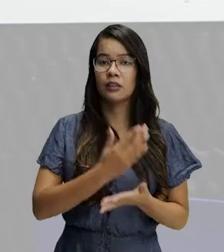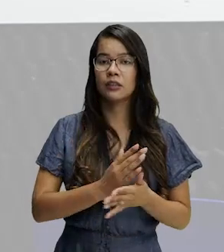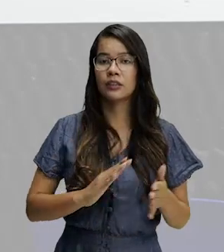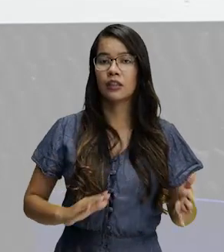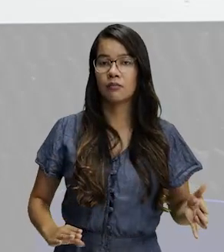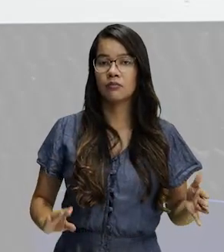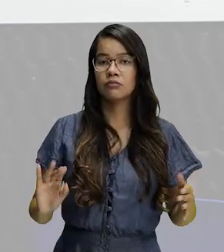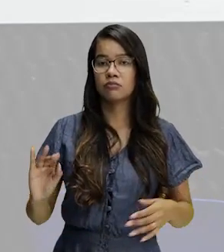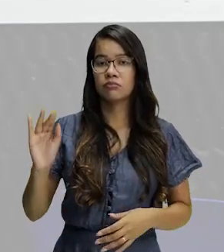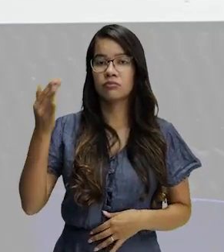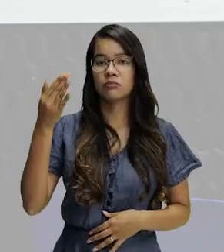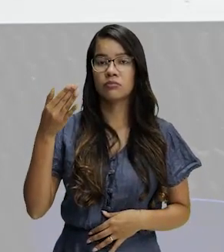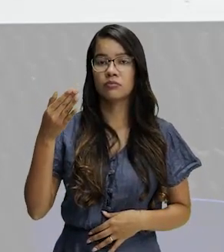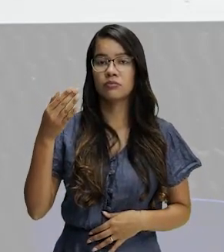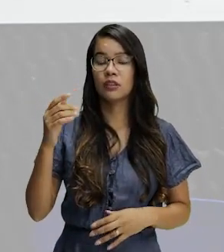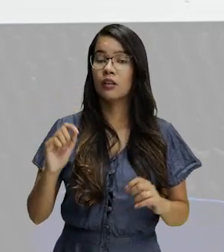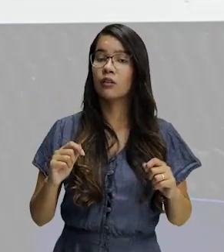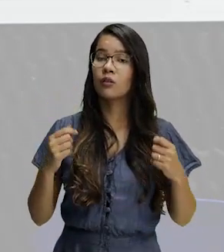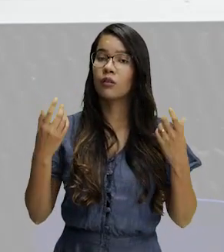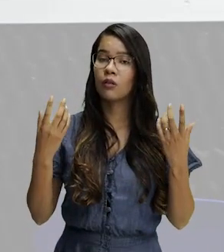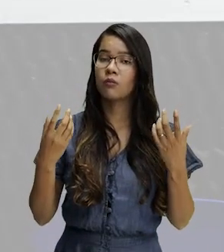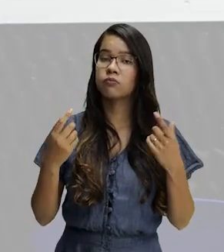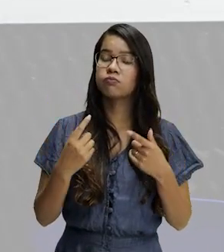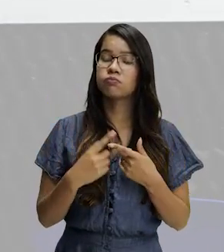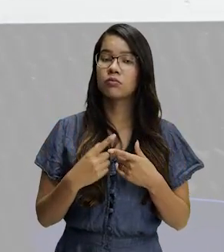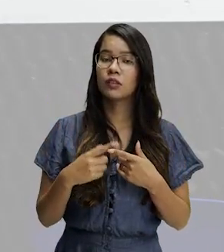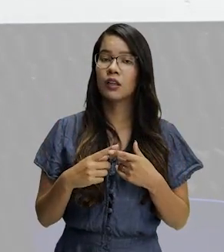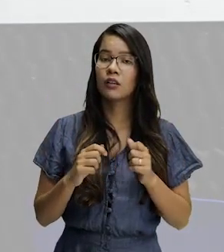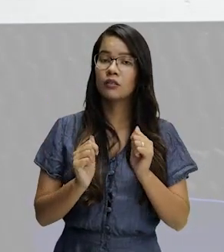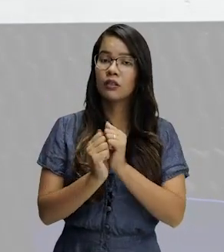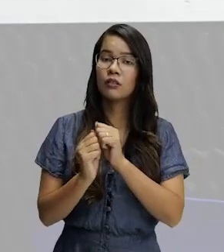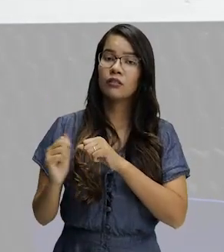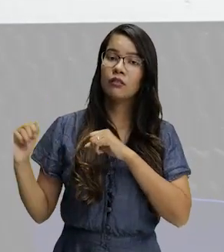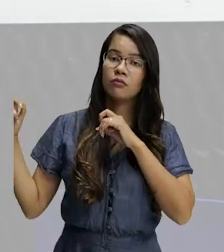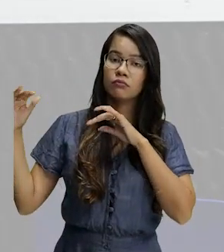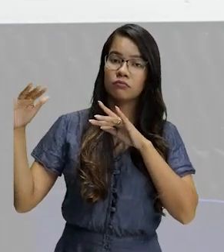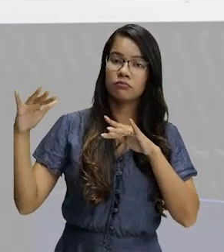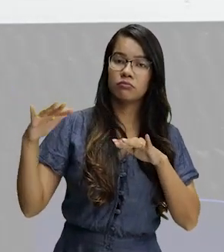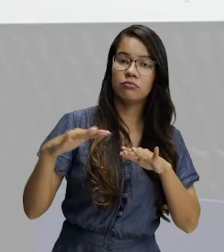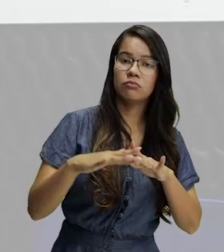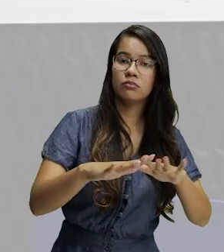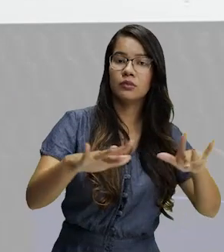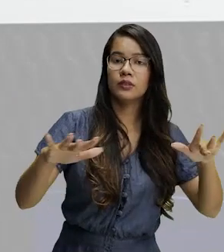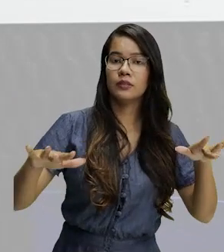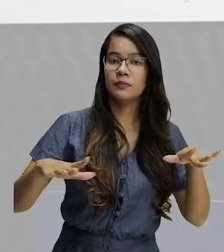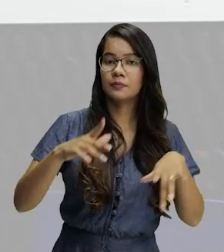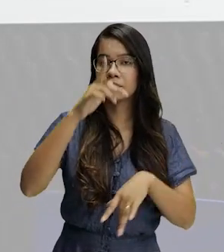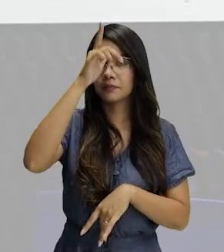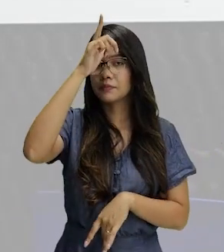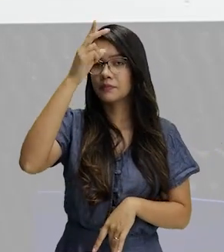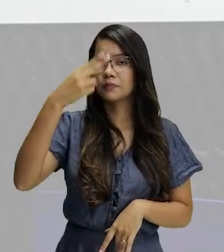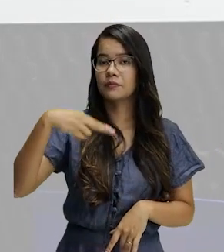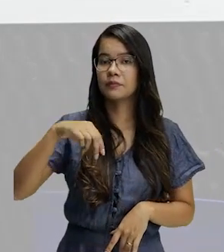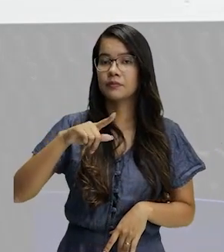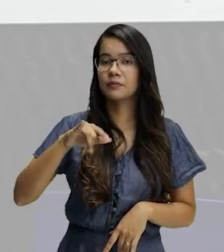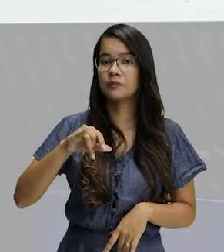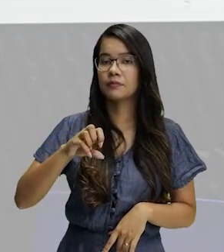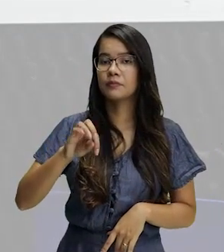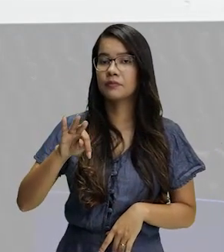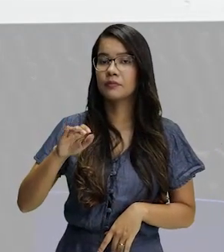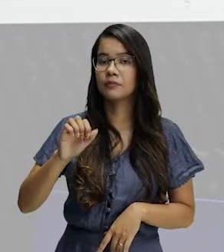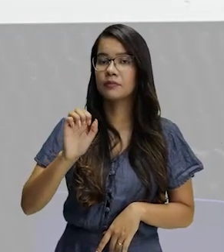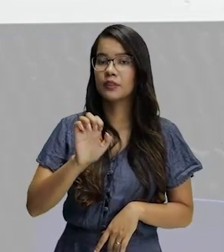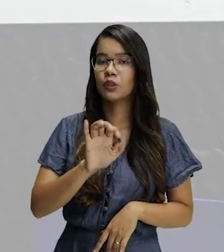realizando, se deve ao fato de que, com a expansão dessa Alemanha nazista pela Europa, isso seria uma forma de